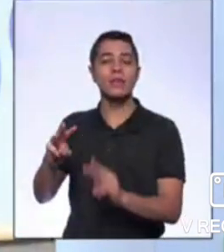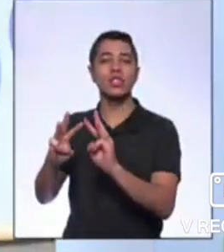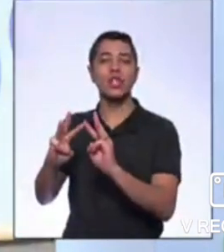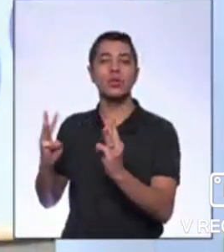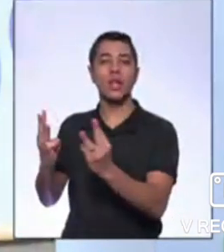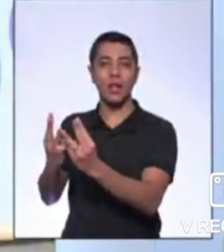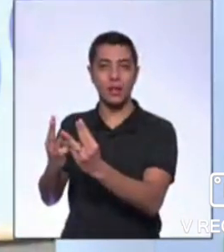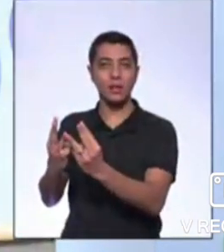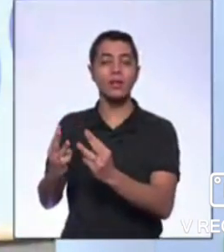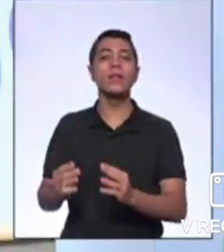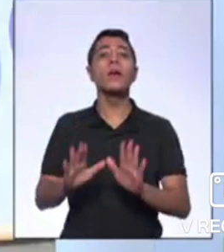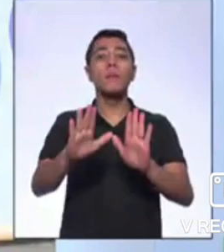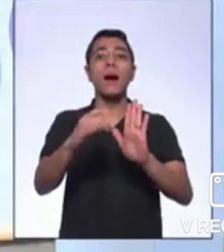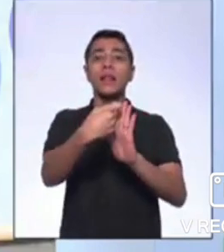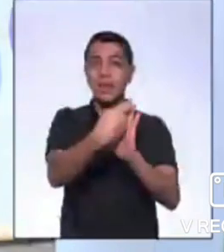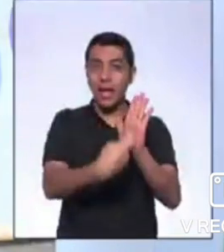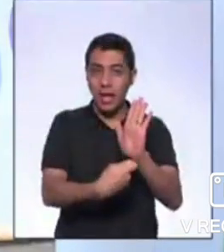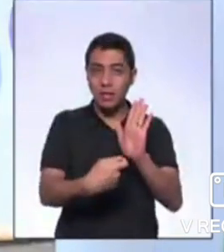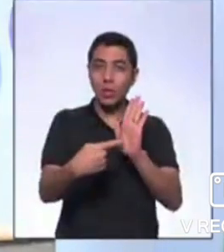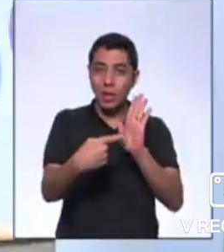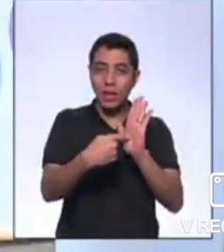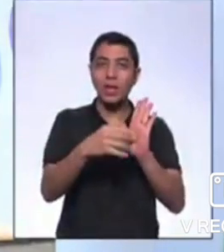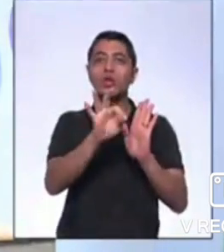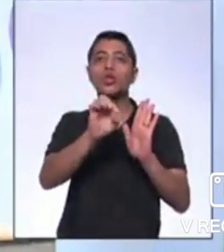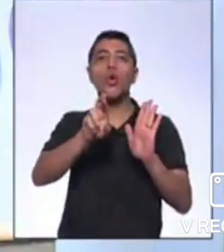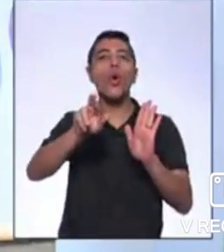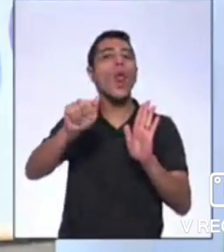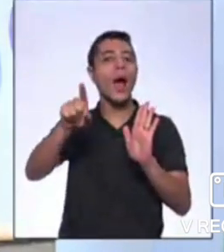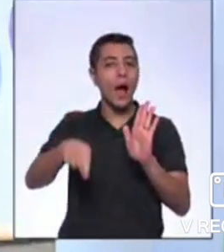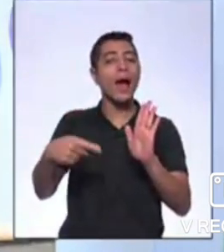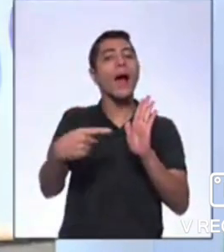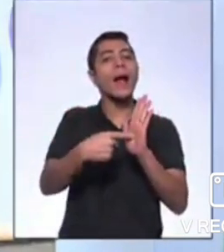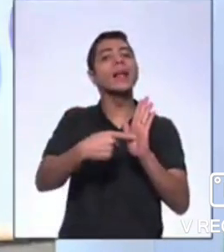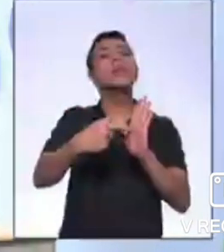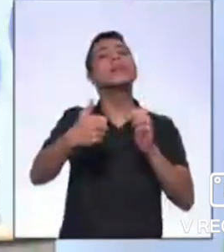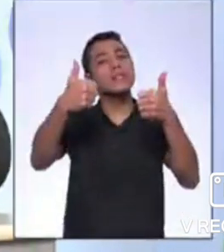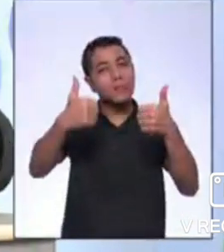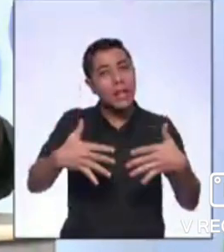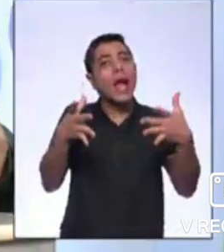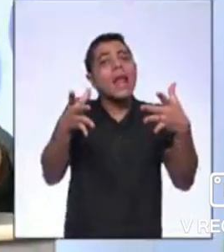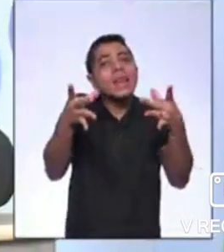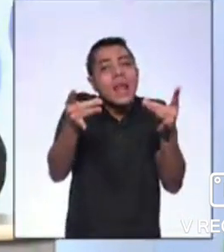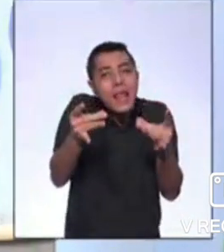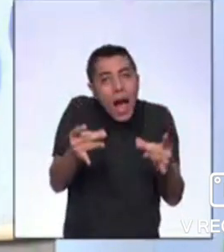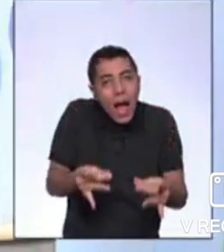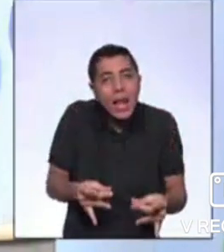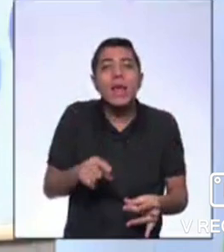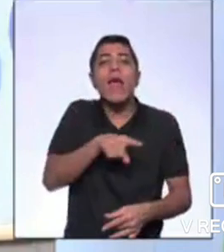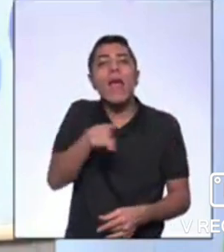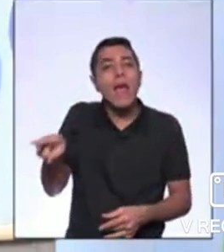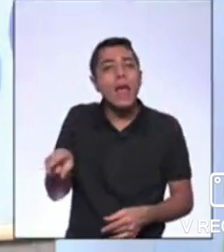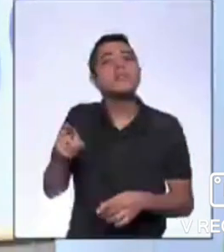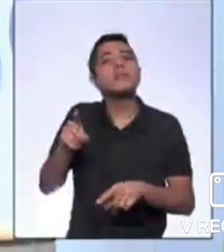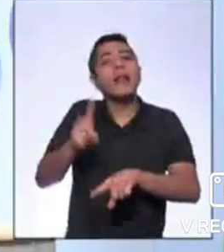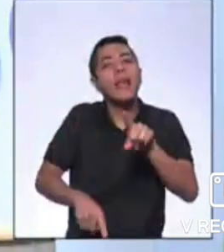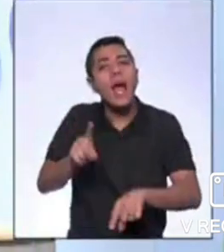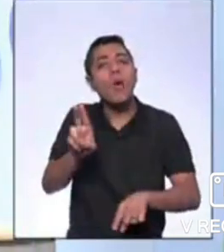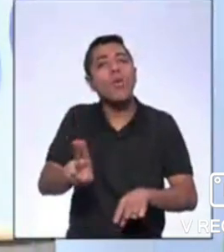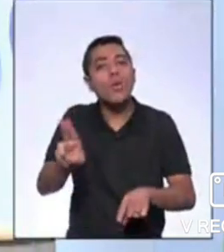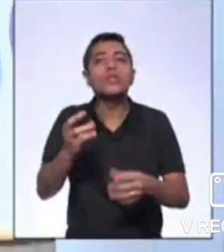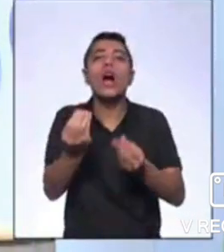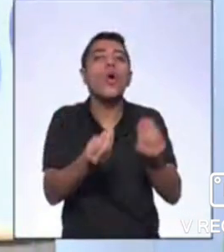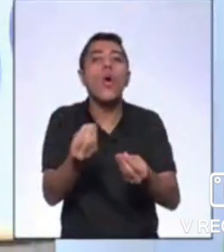vê com detalhes a descrição dos materiais que foram utilizados para a construção do templo.